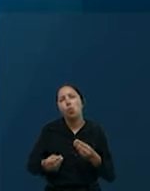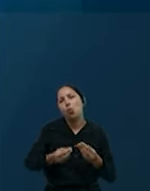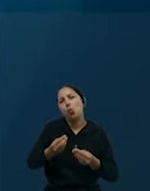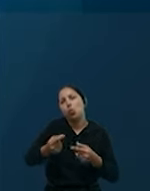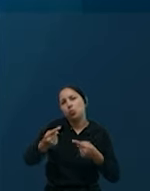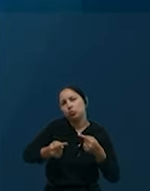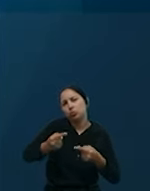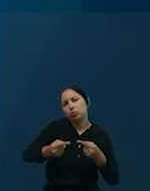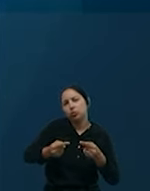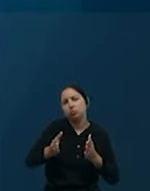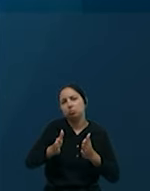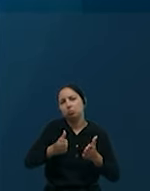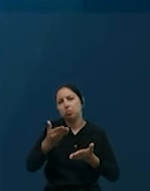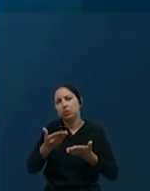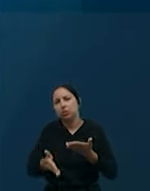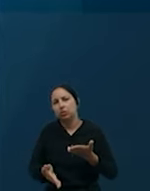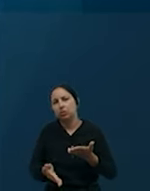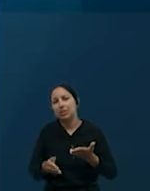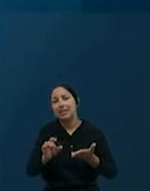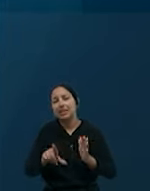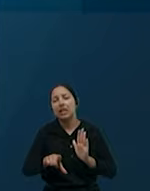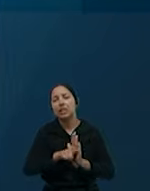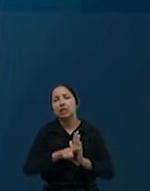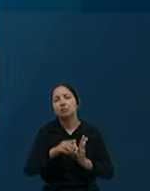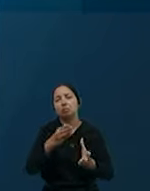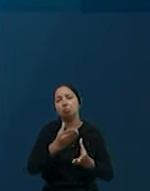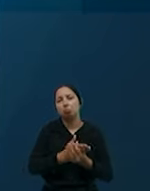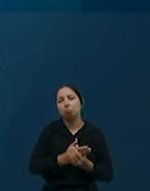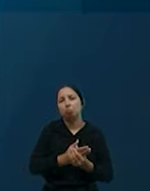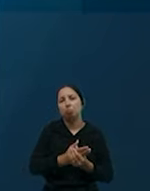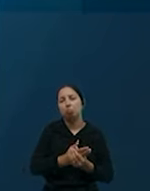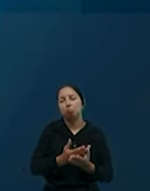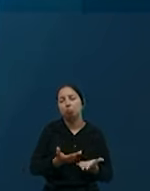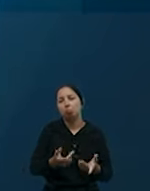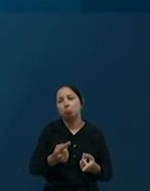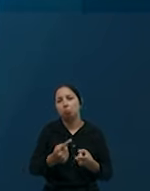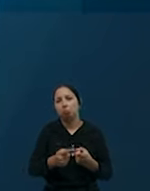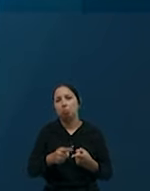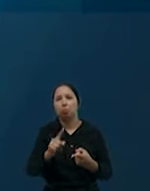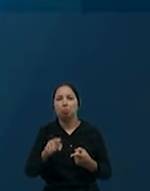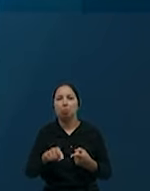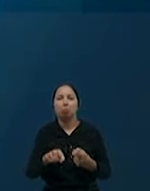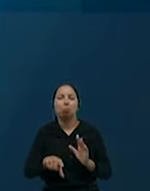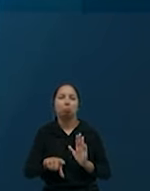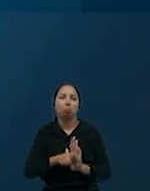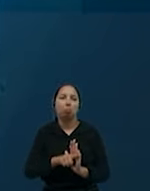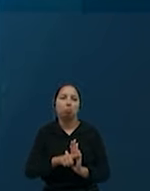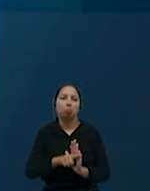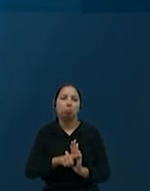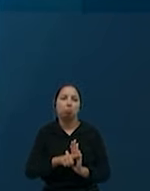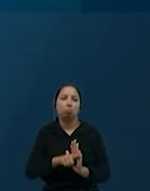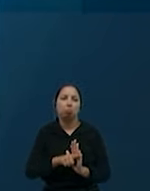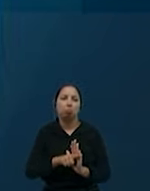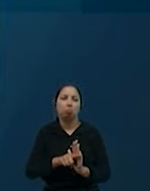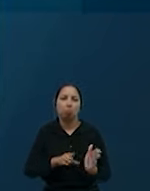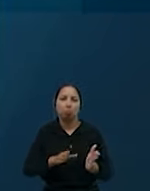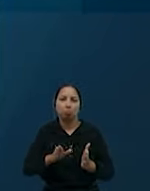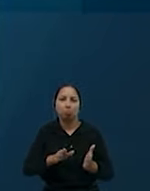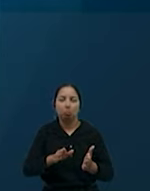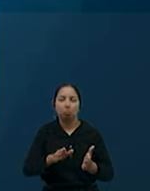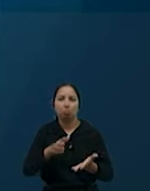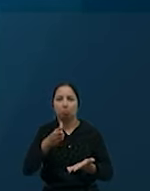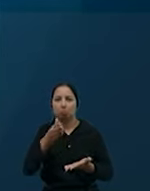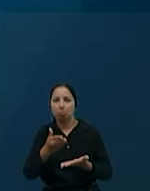em termos de lei processual, né? Porque, na verdade, era uma lei ordinária, e prescrição no âmbito tributário, todos nós sabemos que tem que